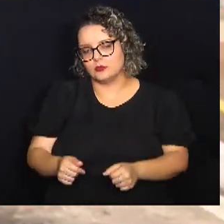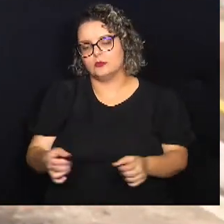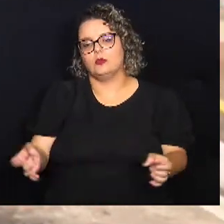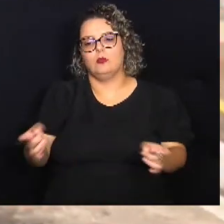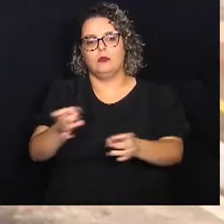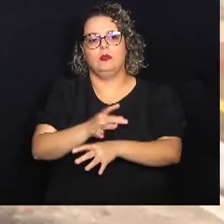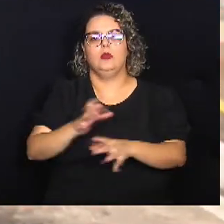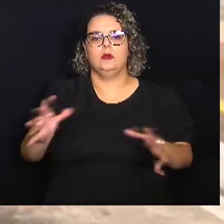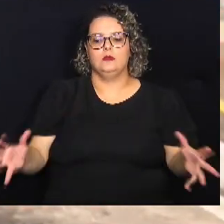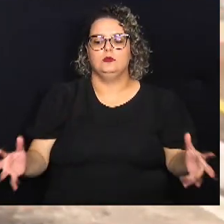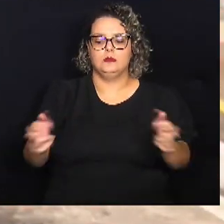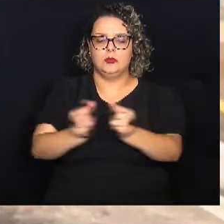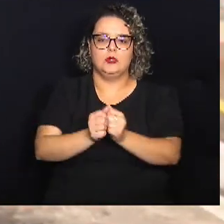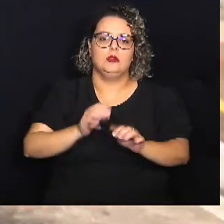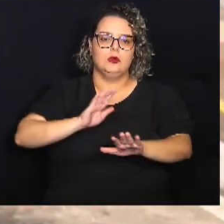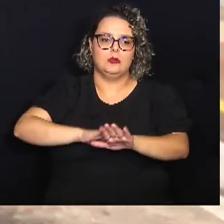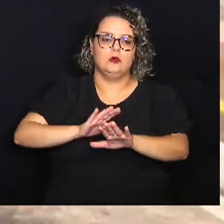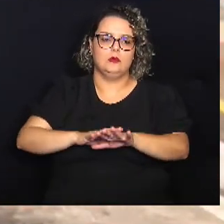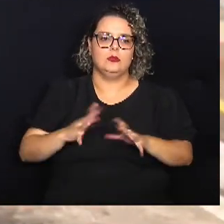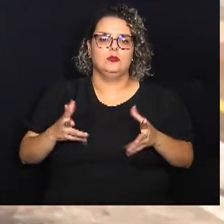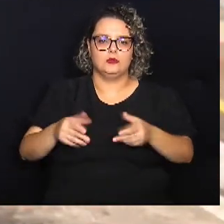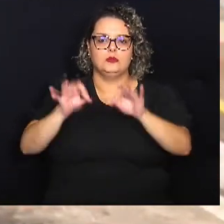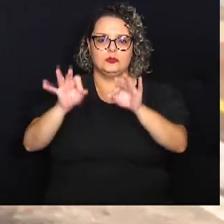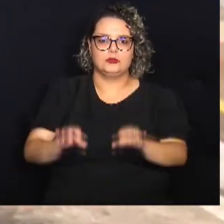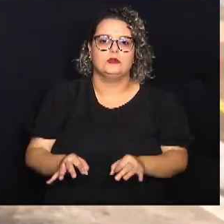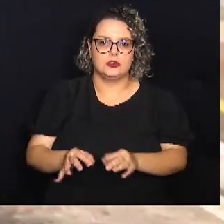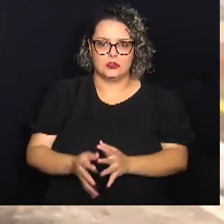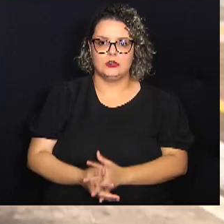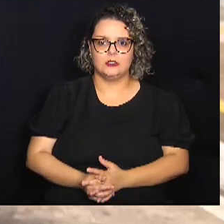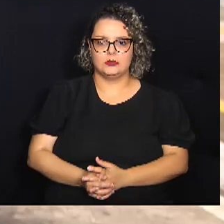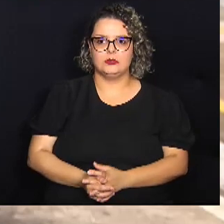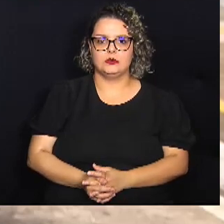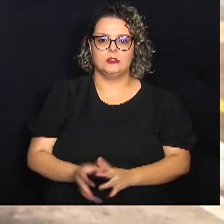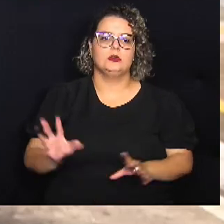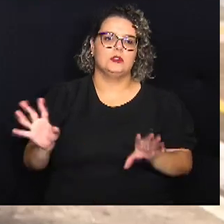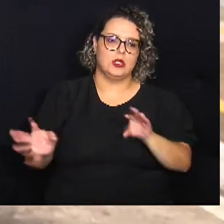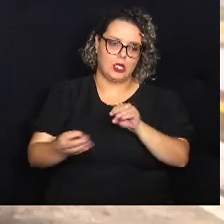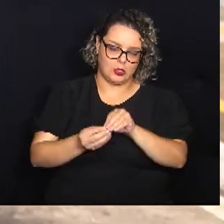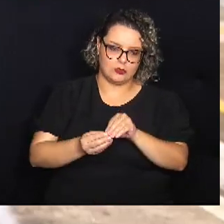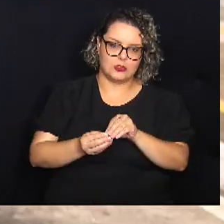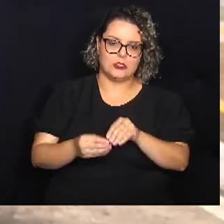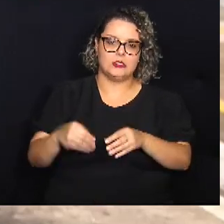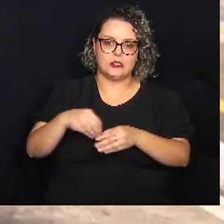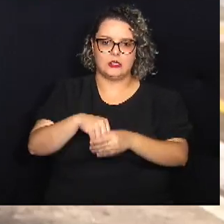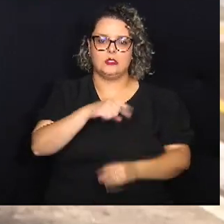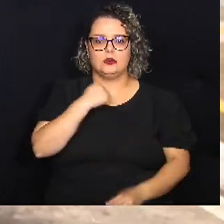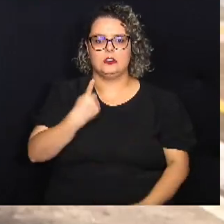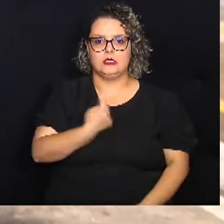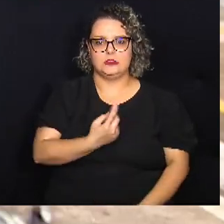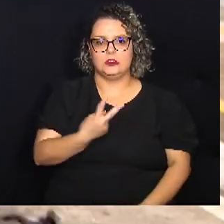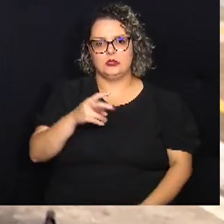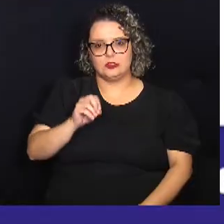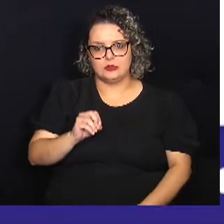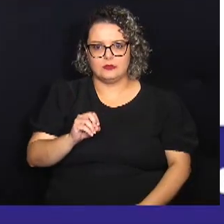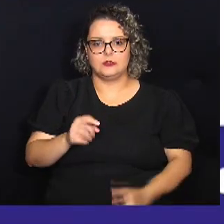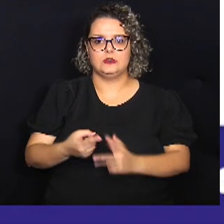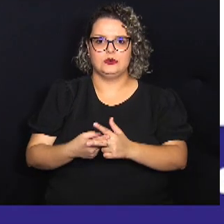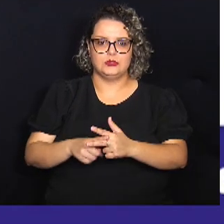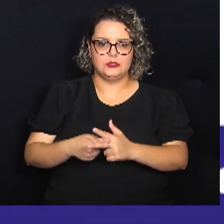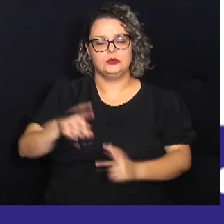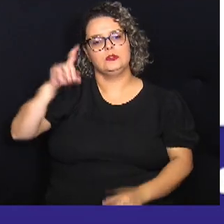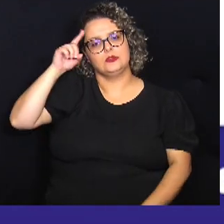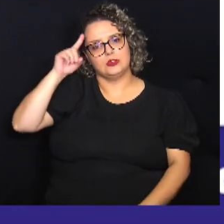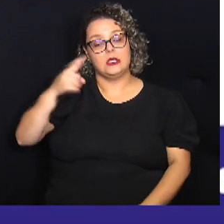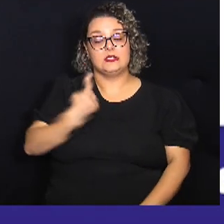foi concluída, e depois a gente vai para a segunda fase para concluir aí dentro do prazo de 120 dias essa reforma. A